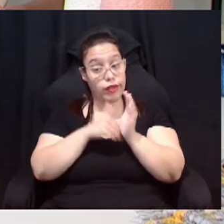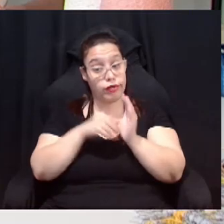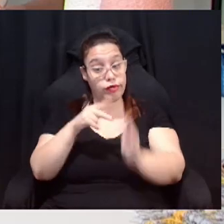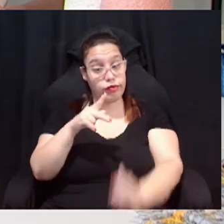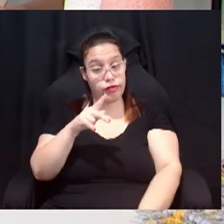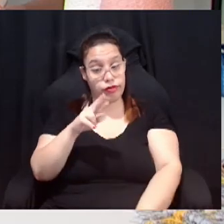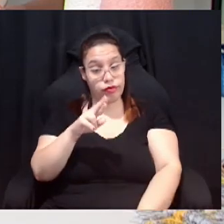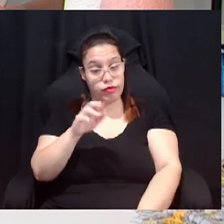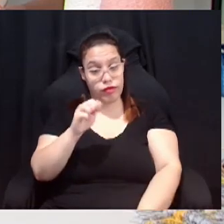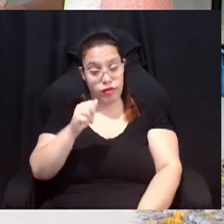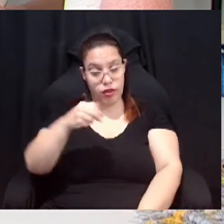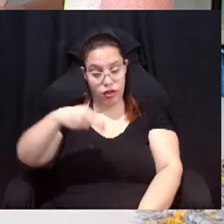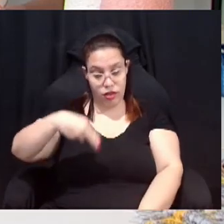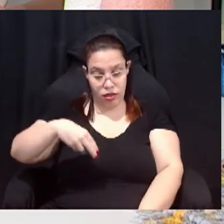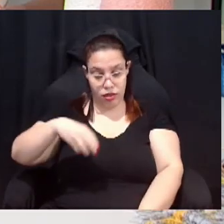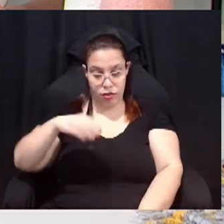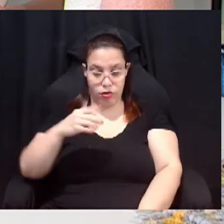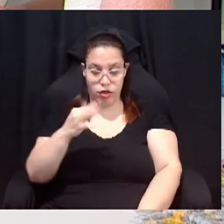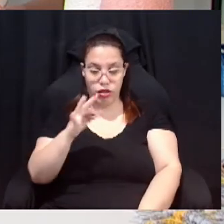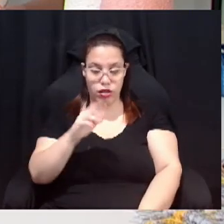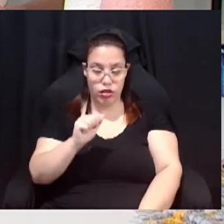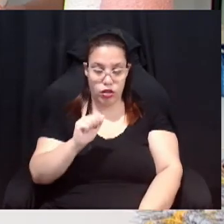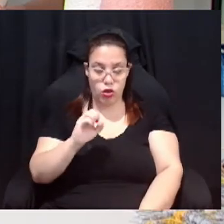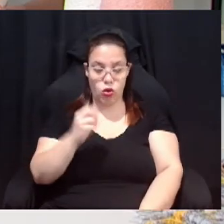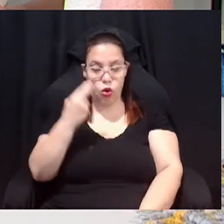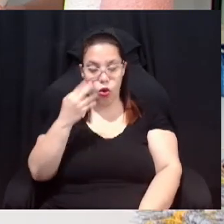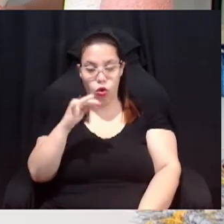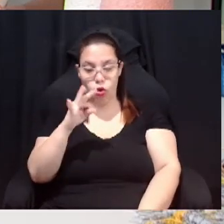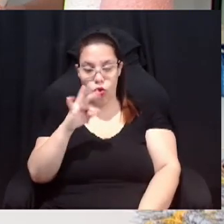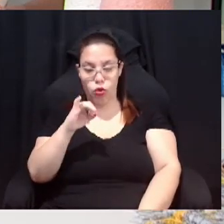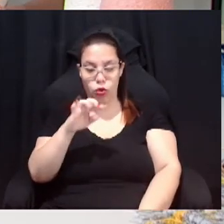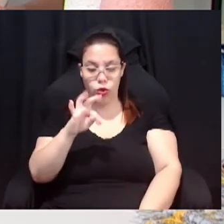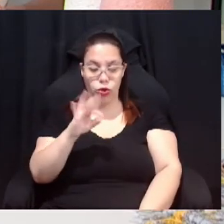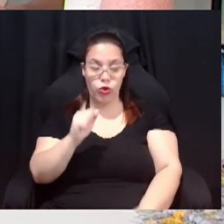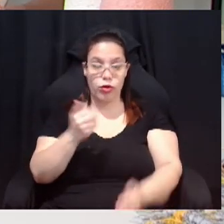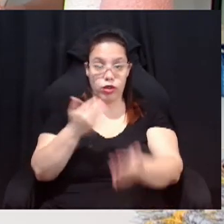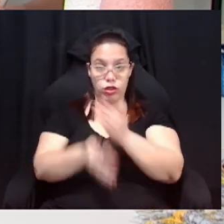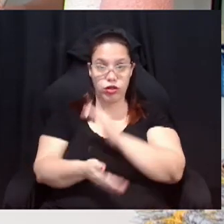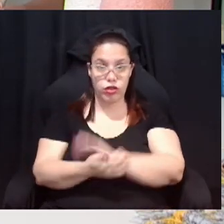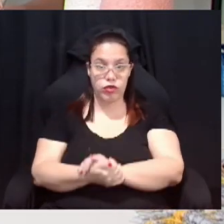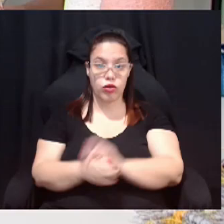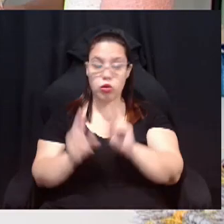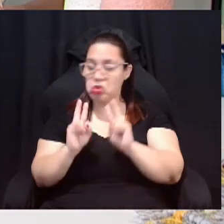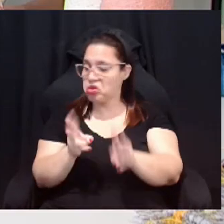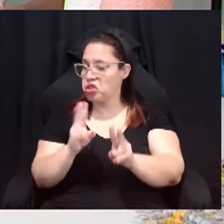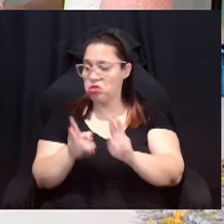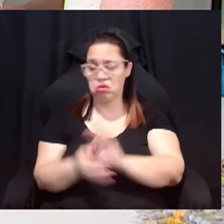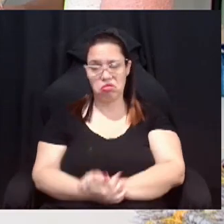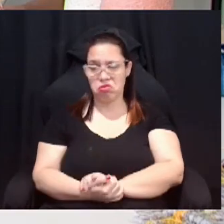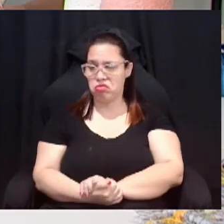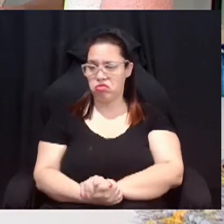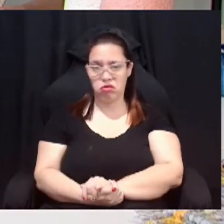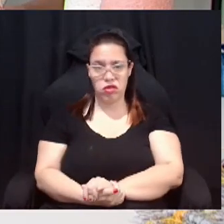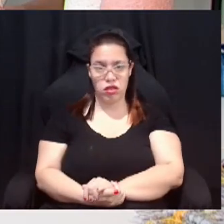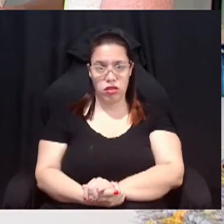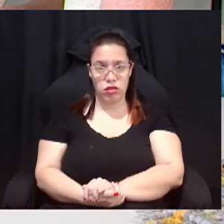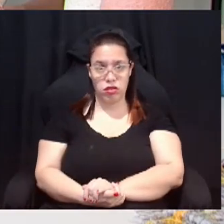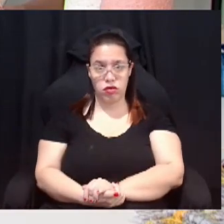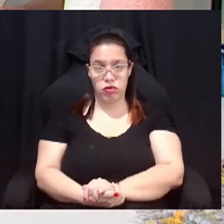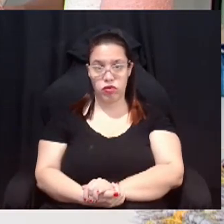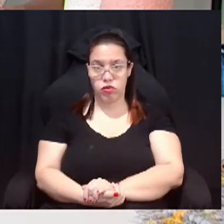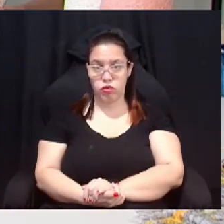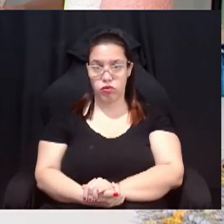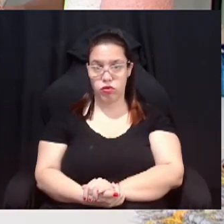fita crepe, pra gente não se perder. Então eu continuo passando por baixo, saindo por